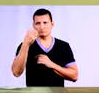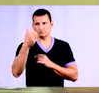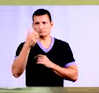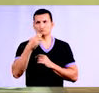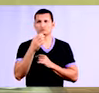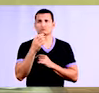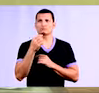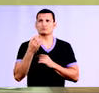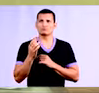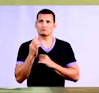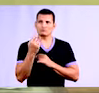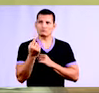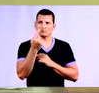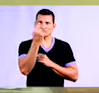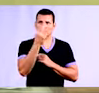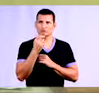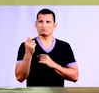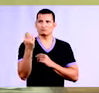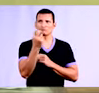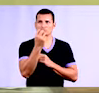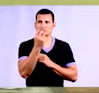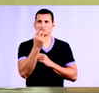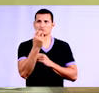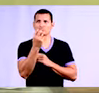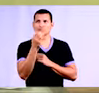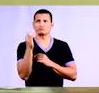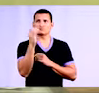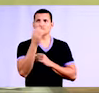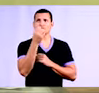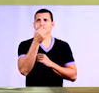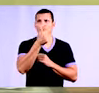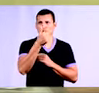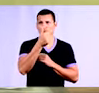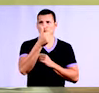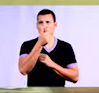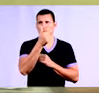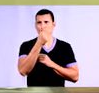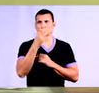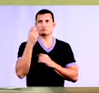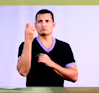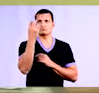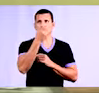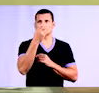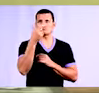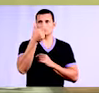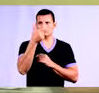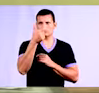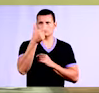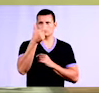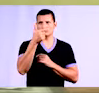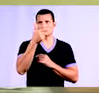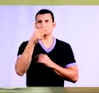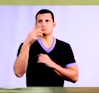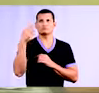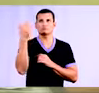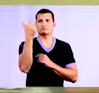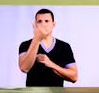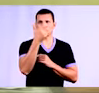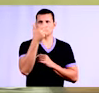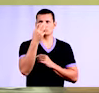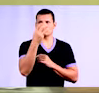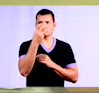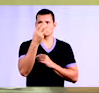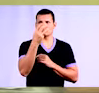em cada andar, o UGM, por exemplo, coloca 1 na frente, o resto é tudo igual. No segundo, 2, tudo igual, 3 e assim por diante.